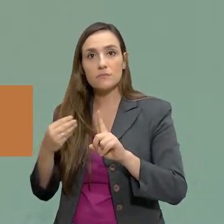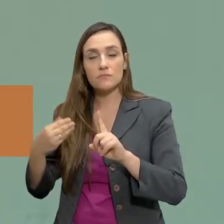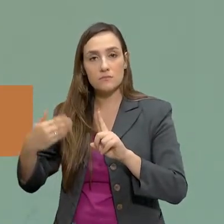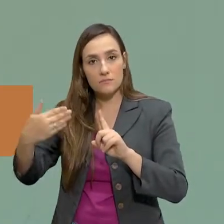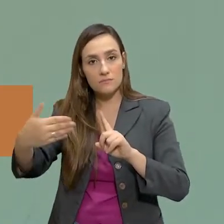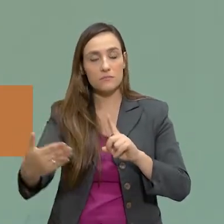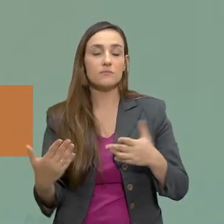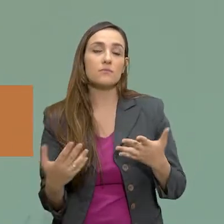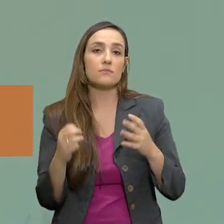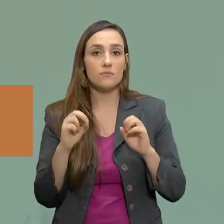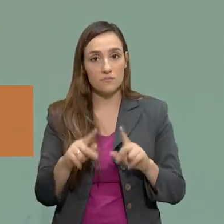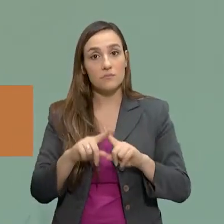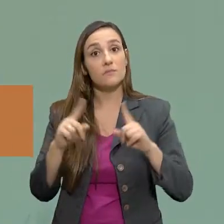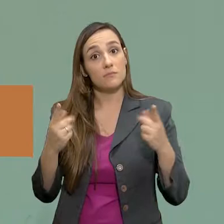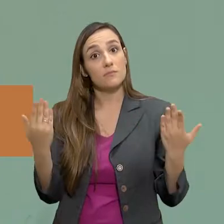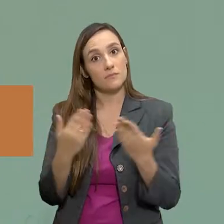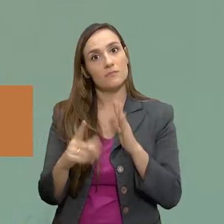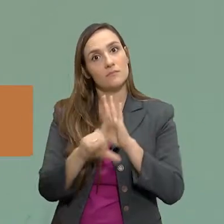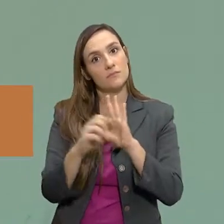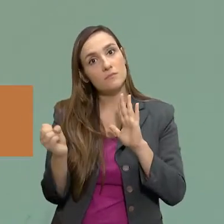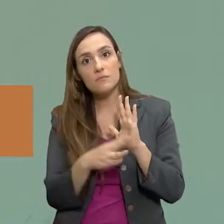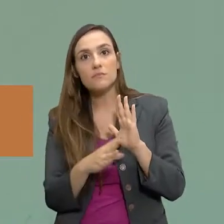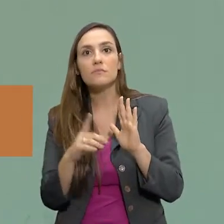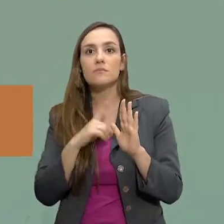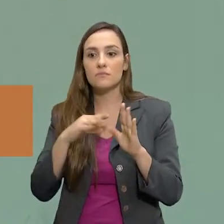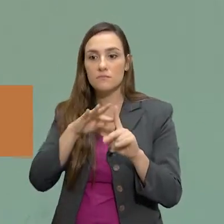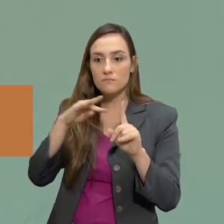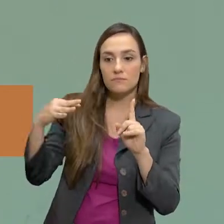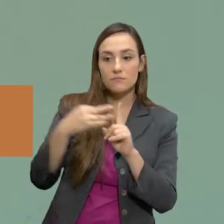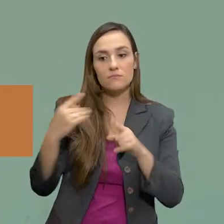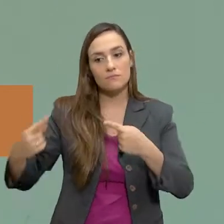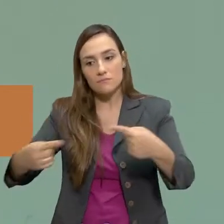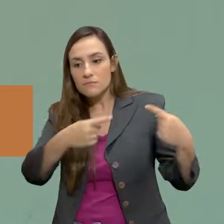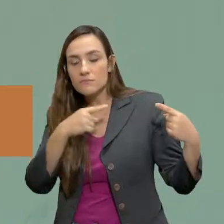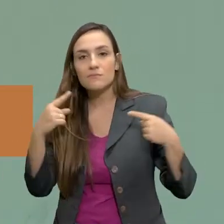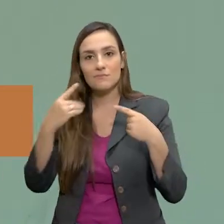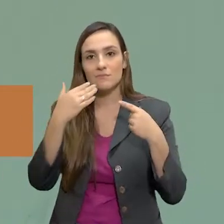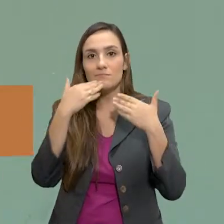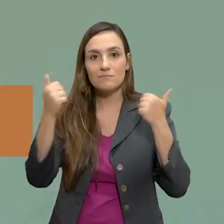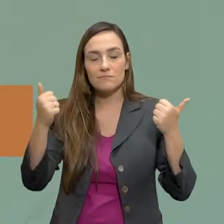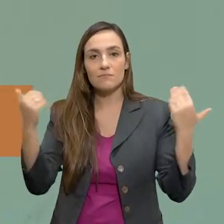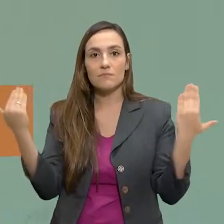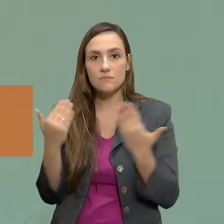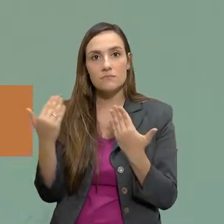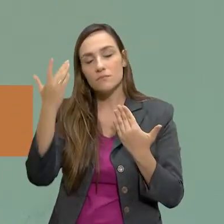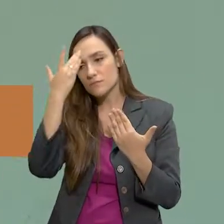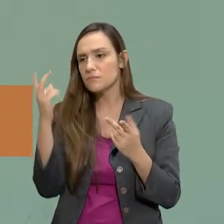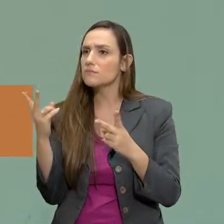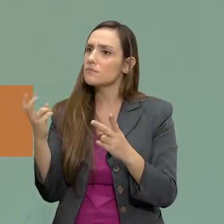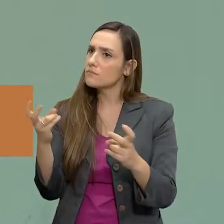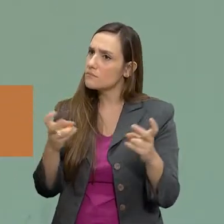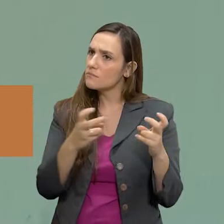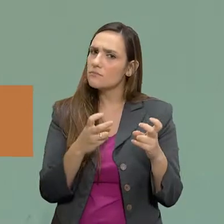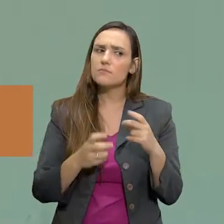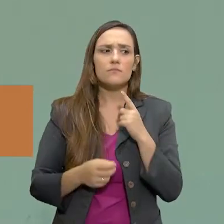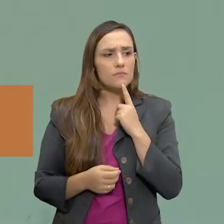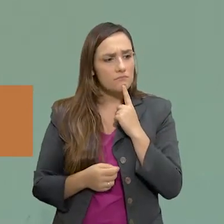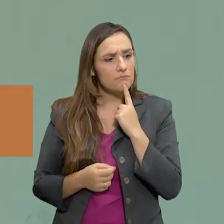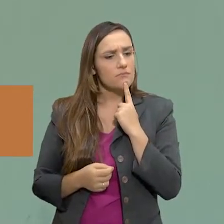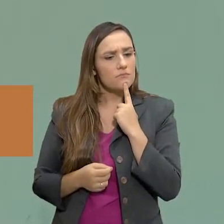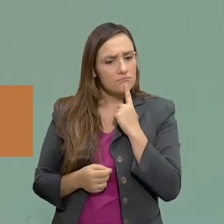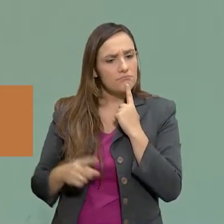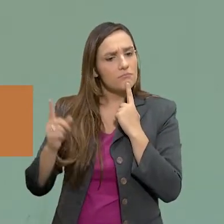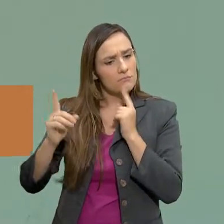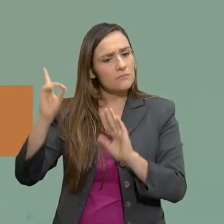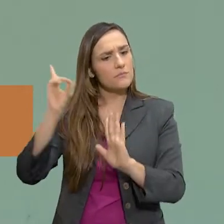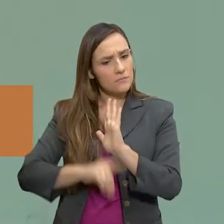mas que bom que ela veio, porque trouxe mais visibilidade, mais debate, jogou luz, né, no tema, mais pessoas perceberam que isso, de